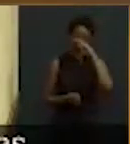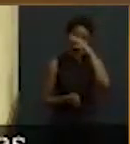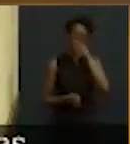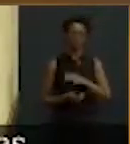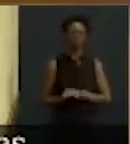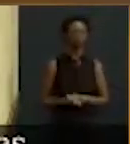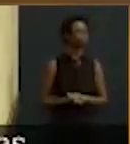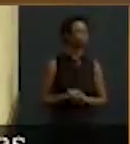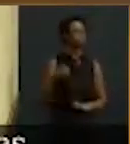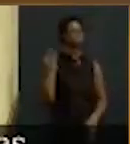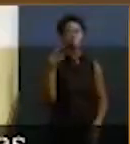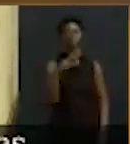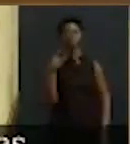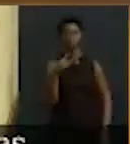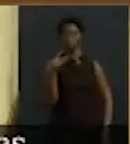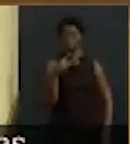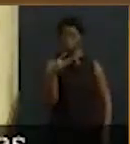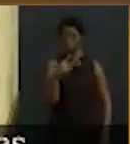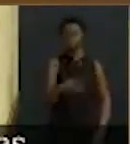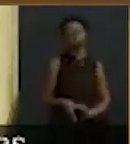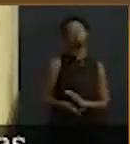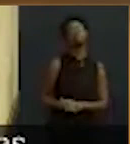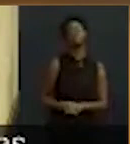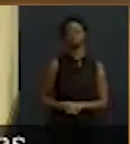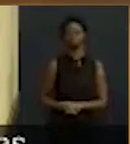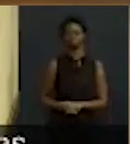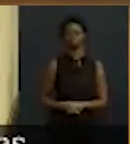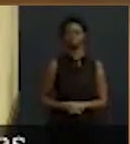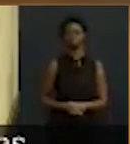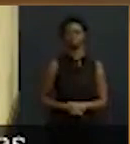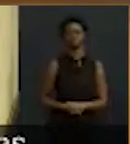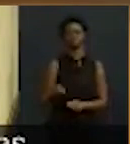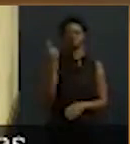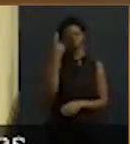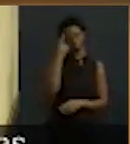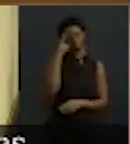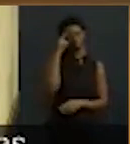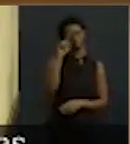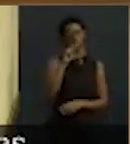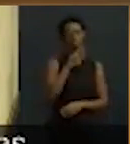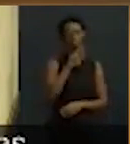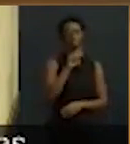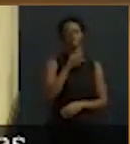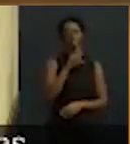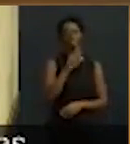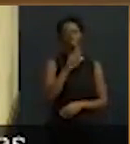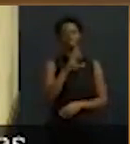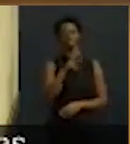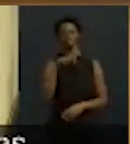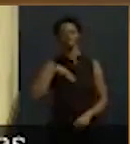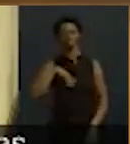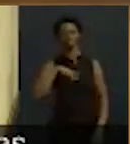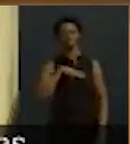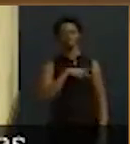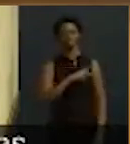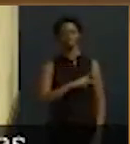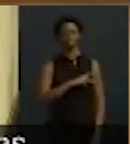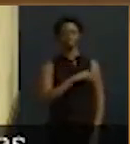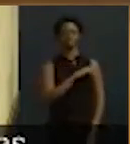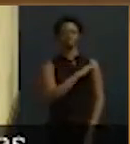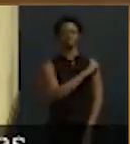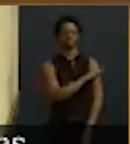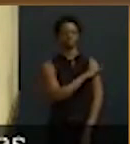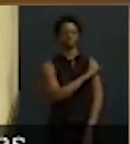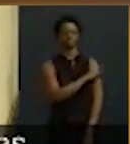Em terceiro lugar, a ideia Radar MPRJ,